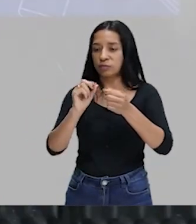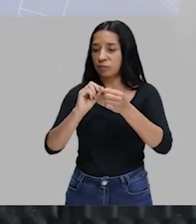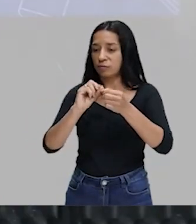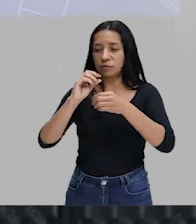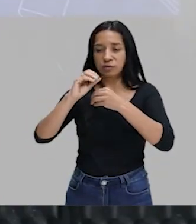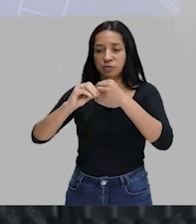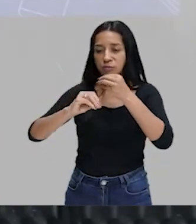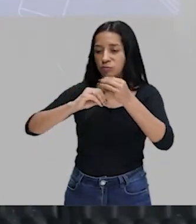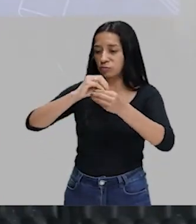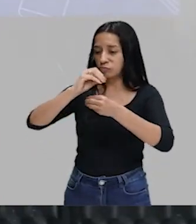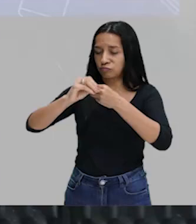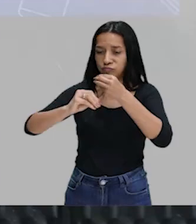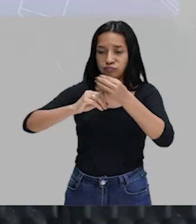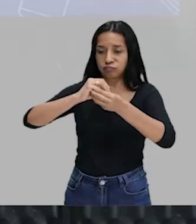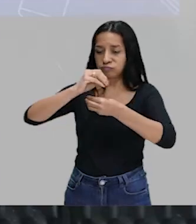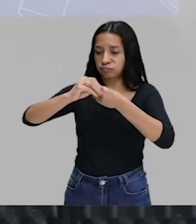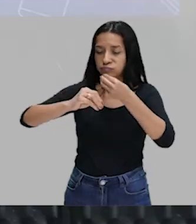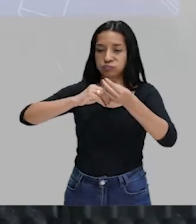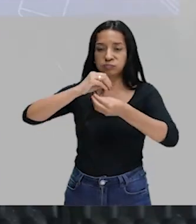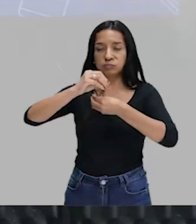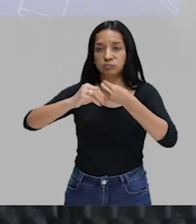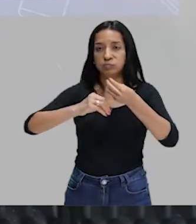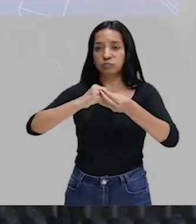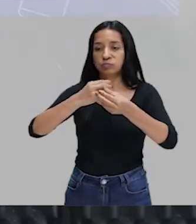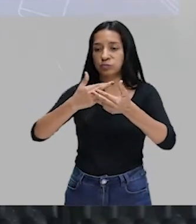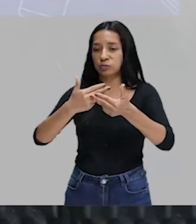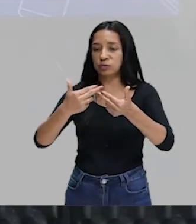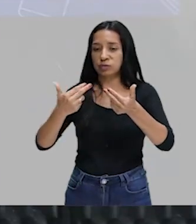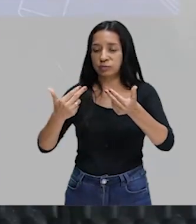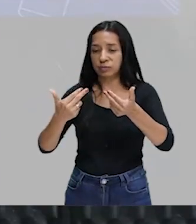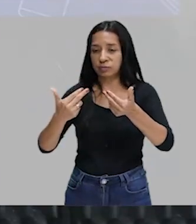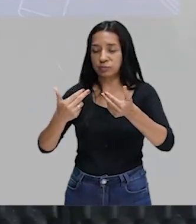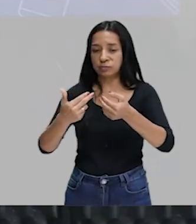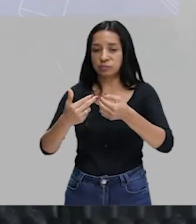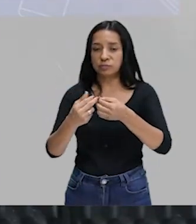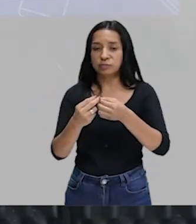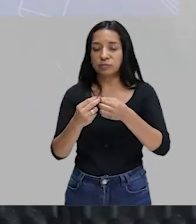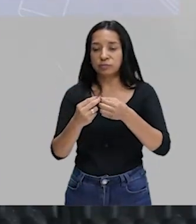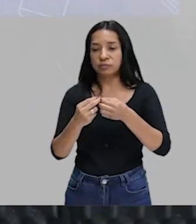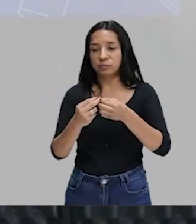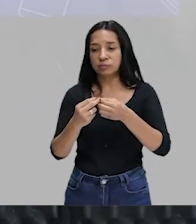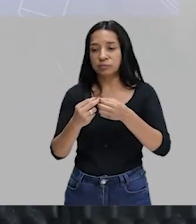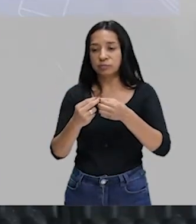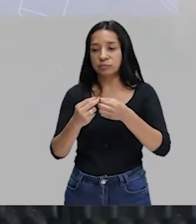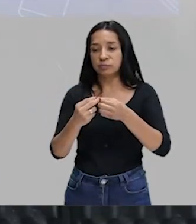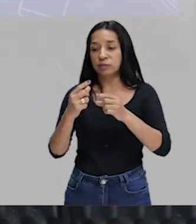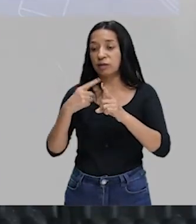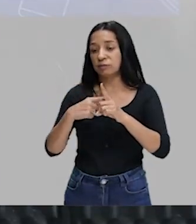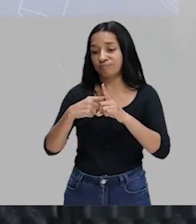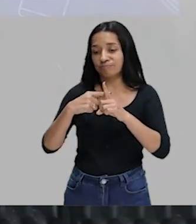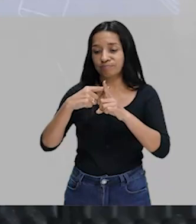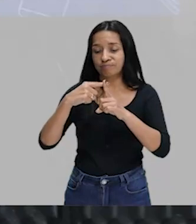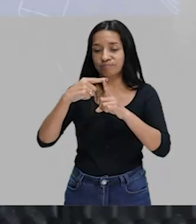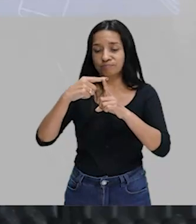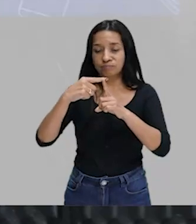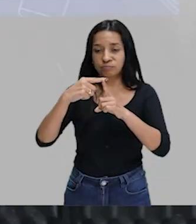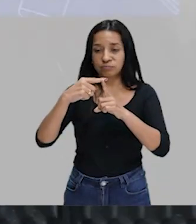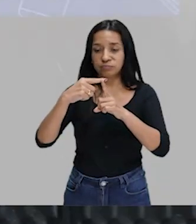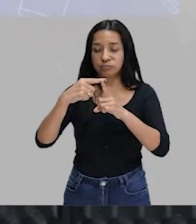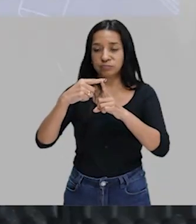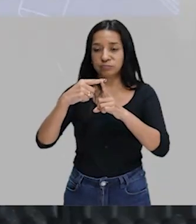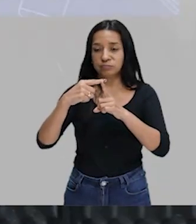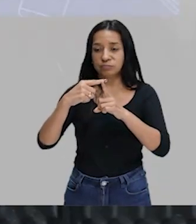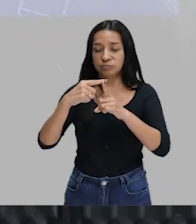esse processo de fusão desses elementos internos a essa estrela, certo? A sua temperatura ela vai aumentar.